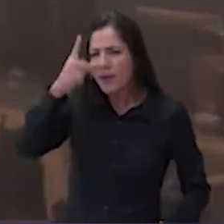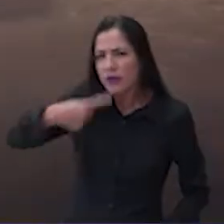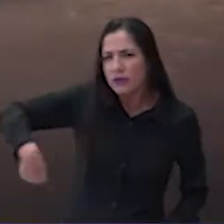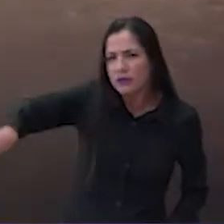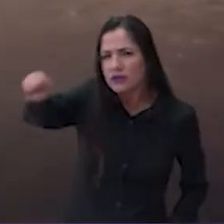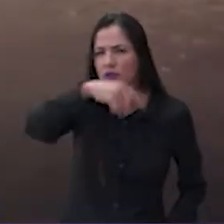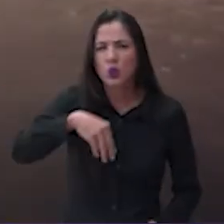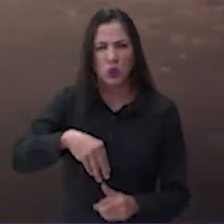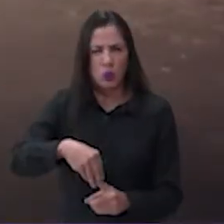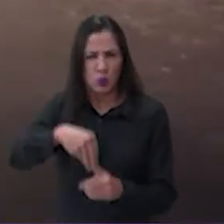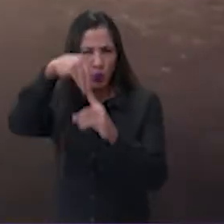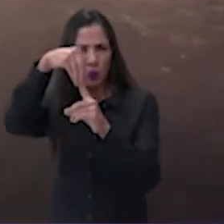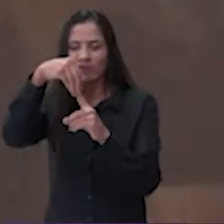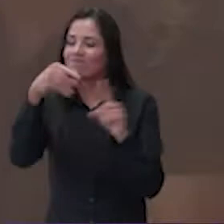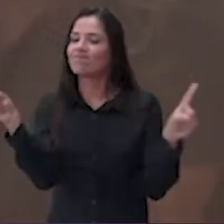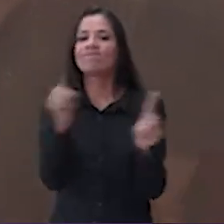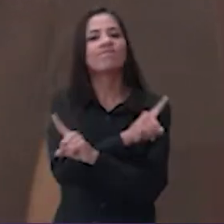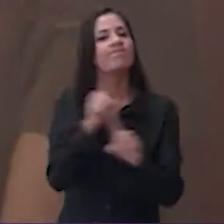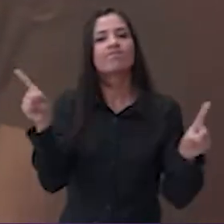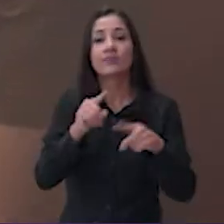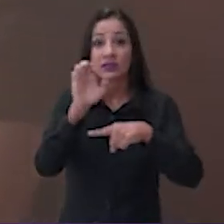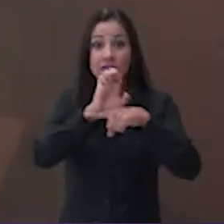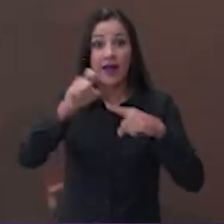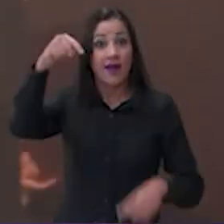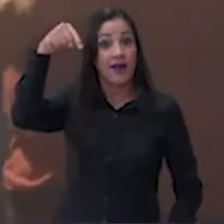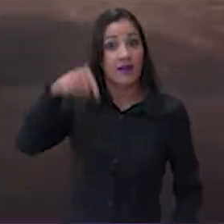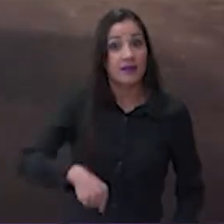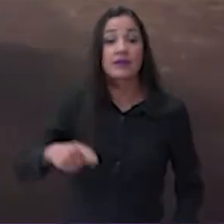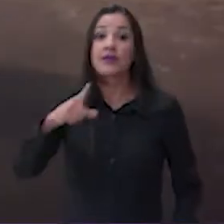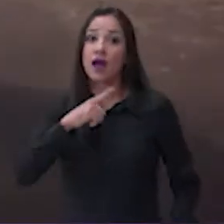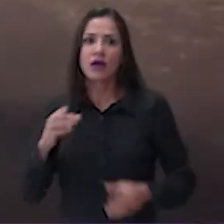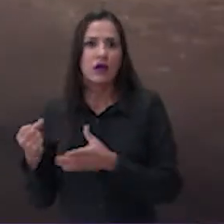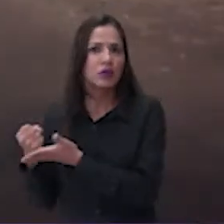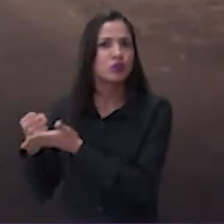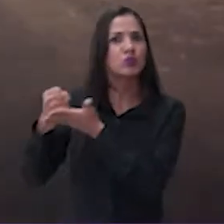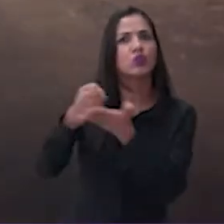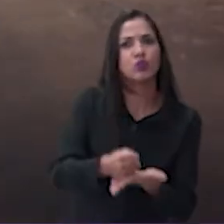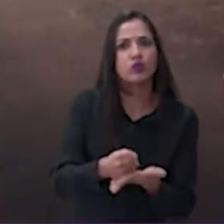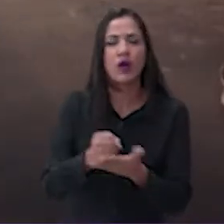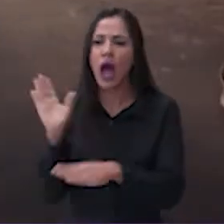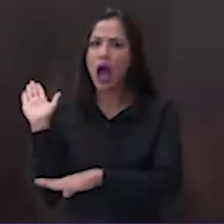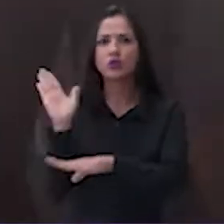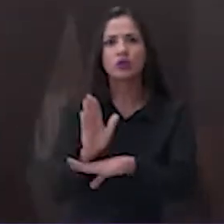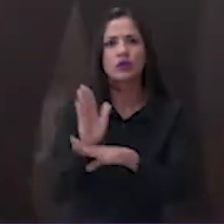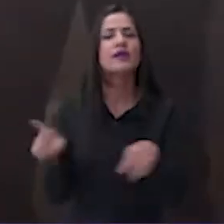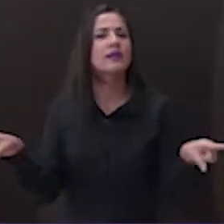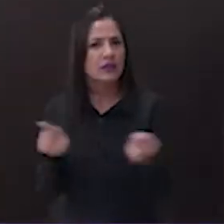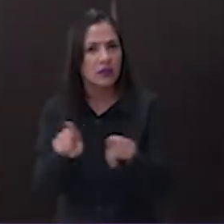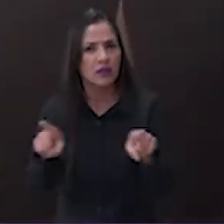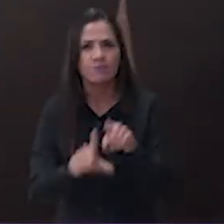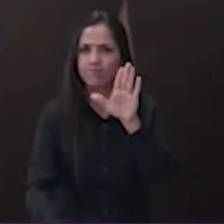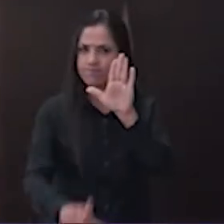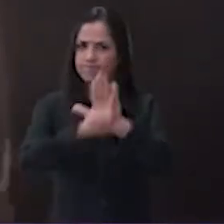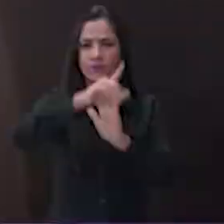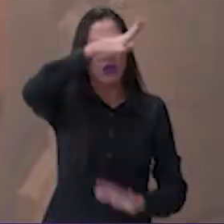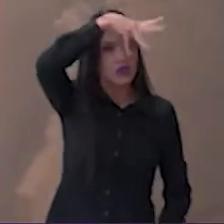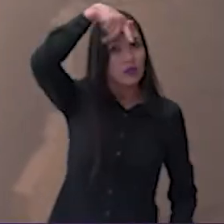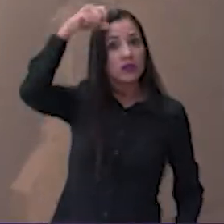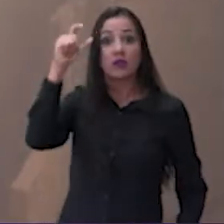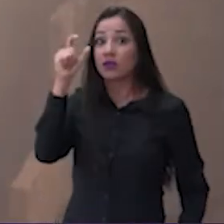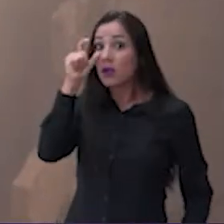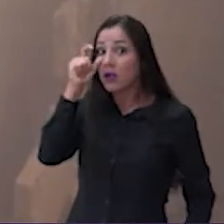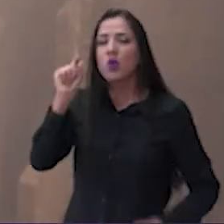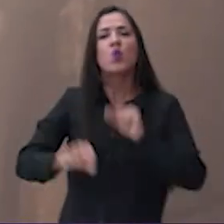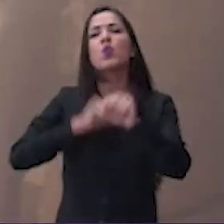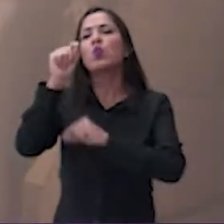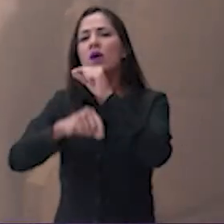Lembre-se, você não está sozinha. Em nosso estado existe uma rede de apoio pronta para te ajudar. E a Lei Maria da Penha também está ao seu